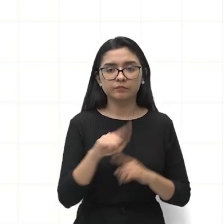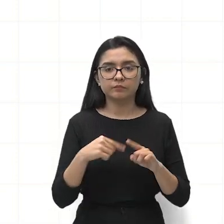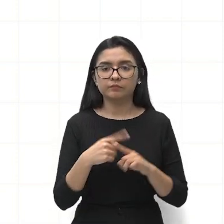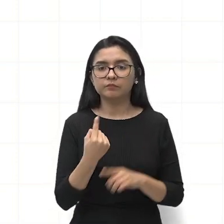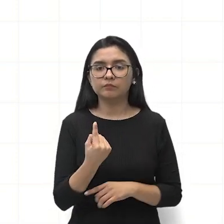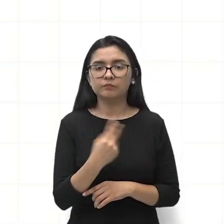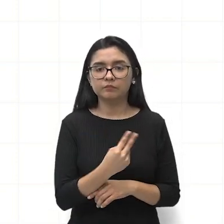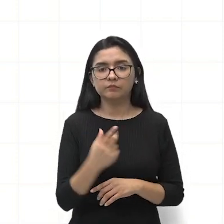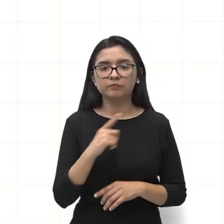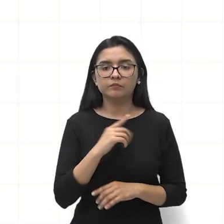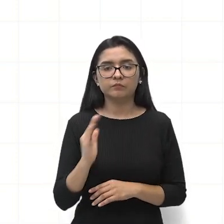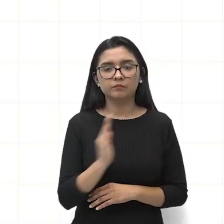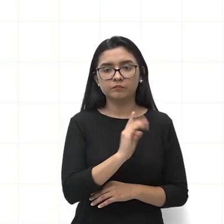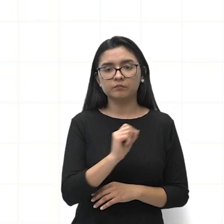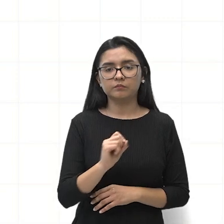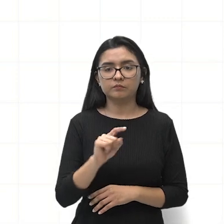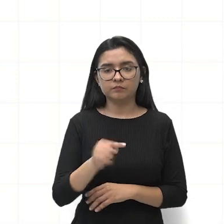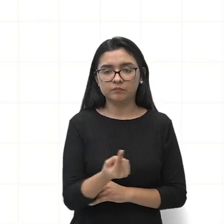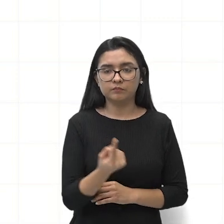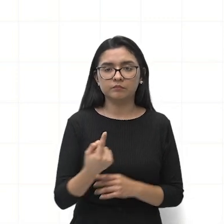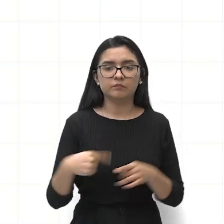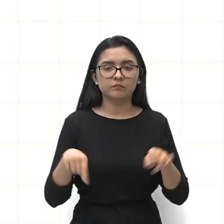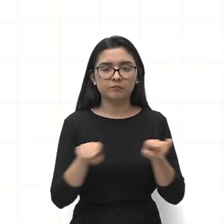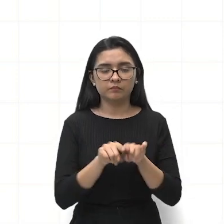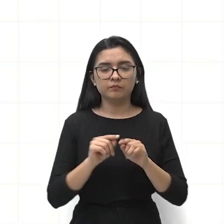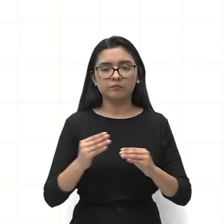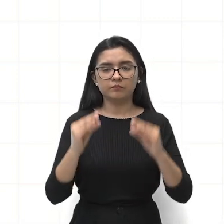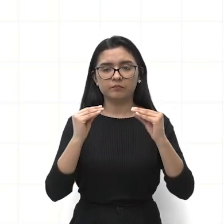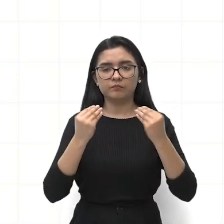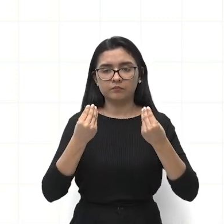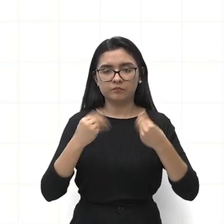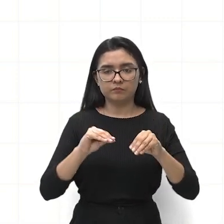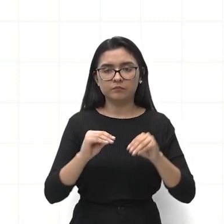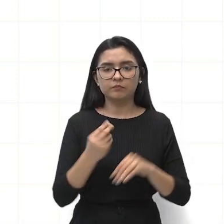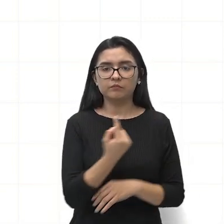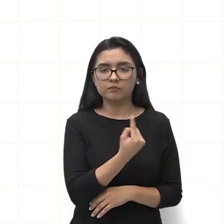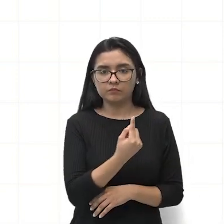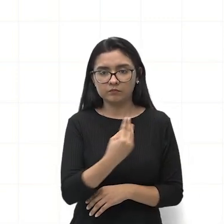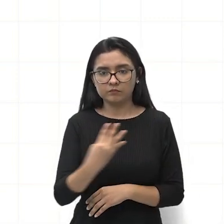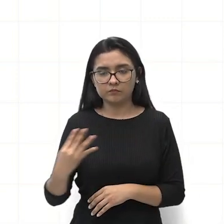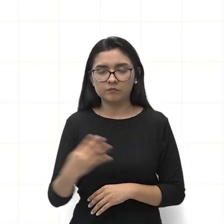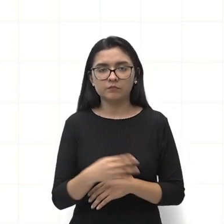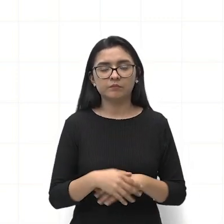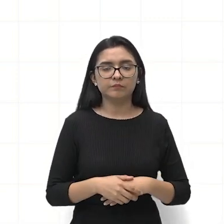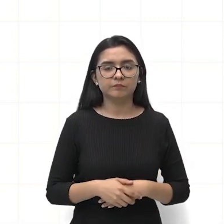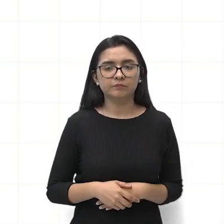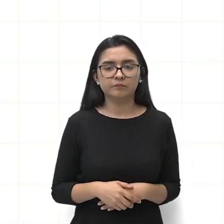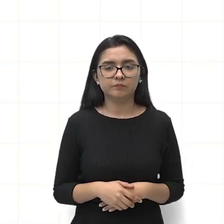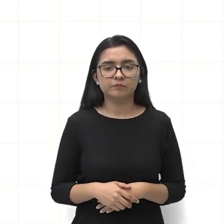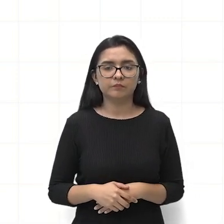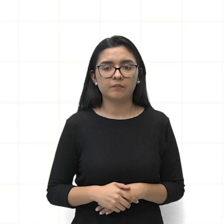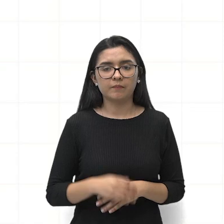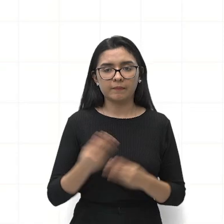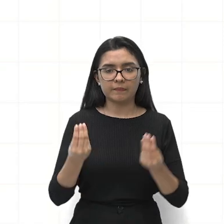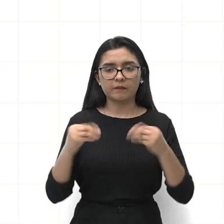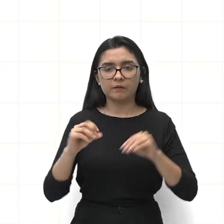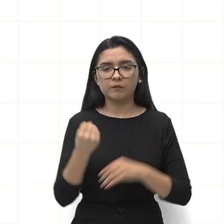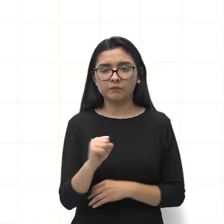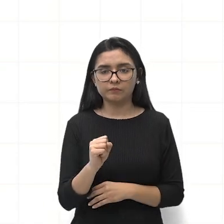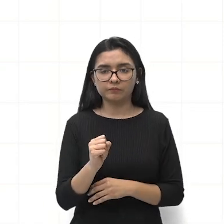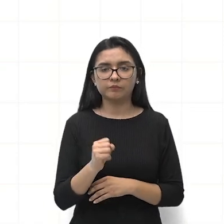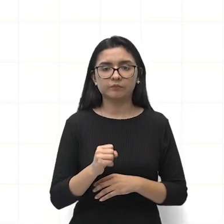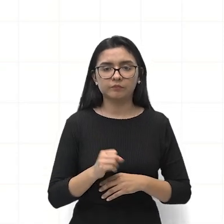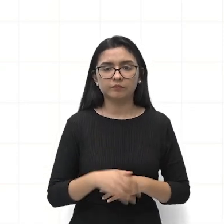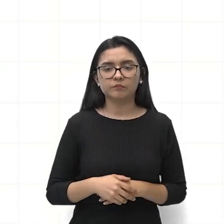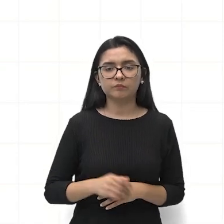Passa uma casa para a esquerda, 1 vezes 4, 4, 1 vezes 4, 4, 1 vezes 1, 1. Olha aí, 8, 8 mais